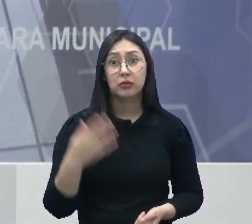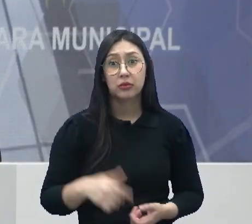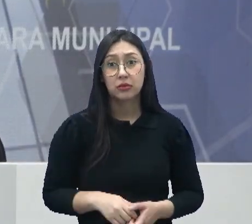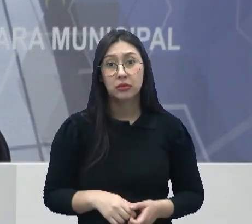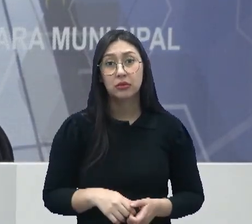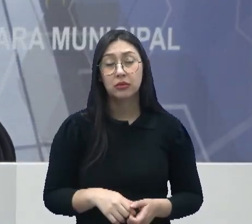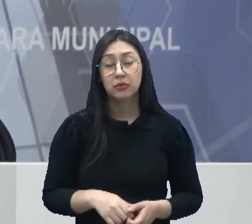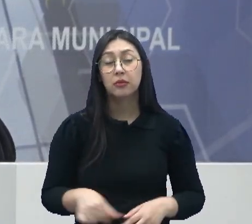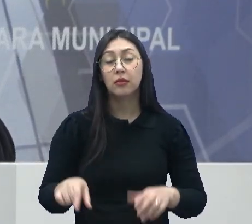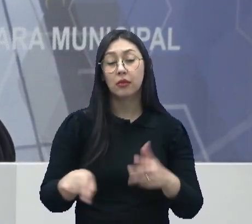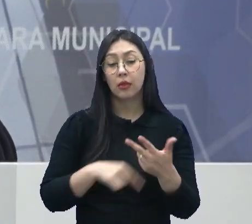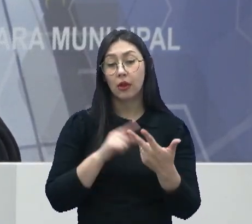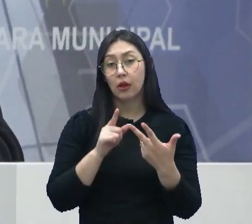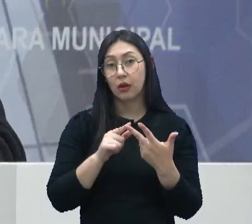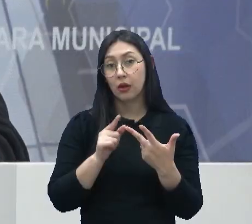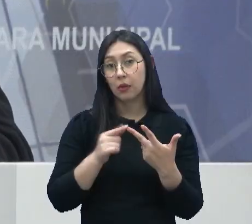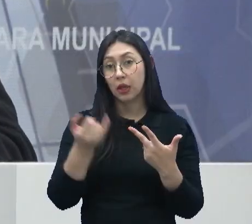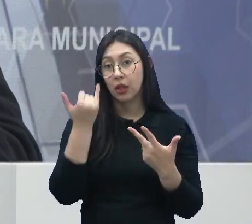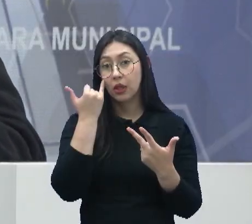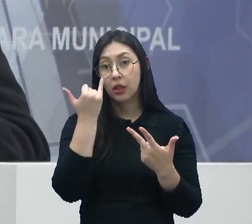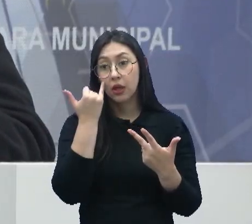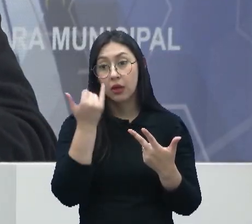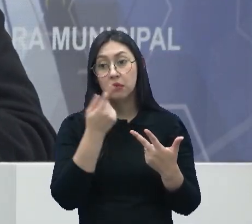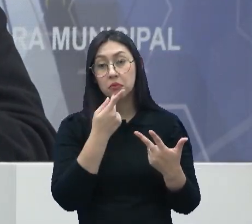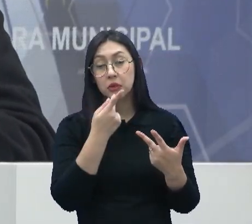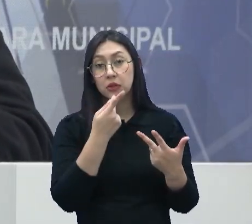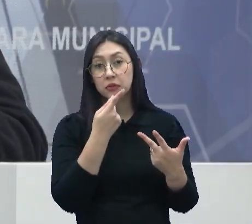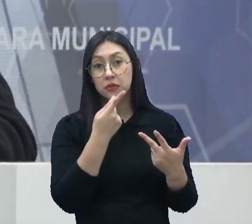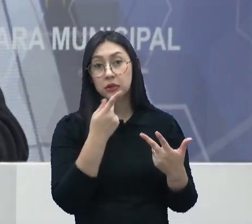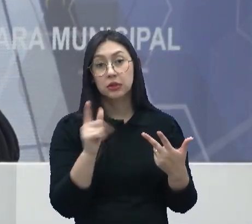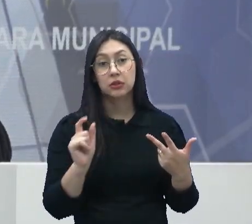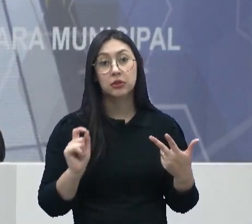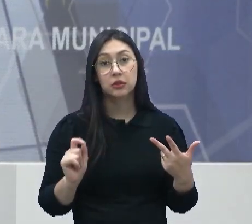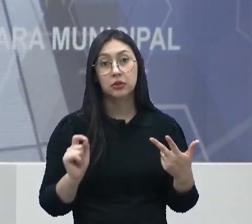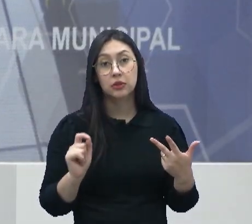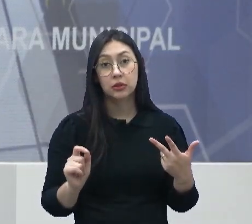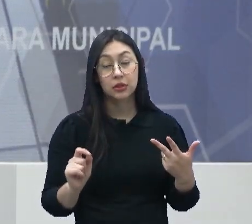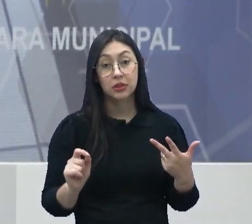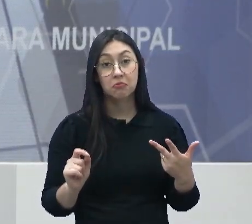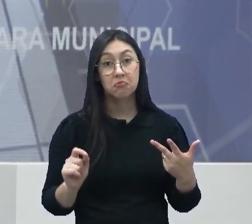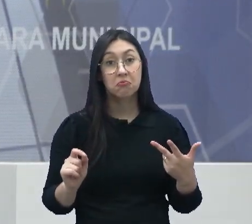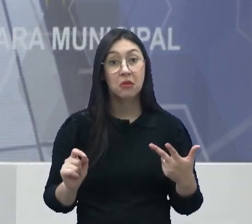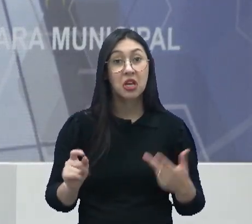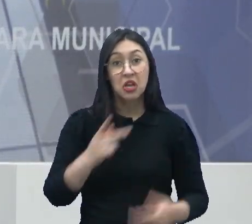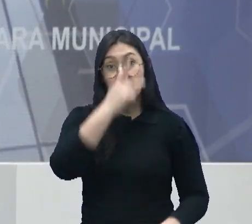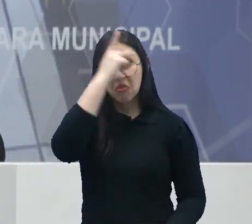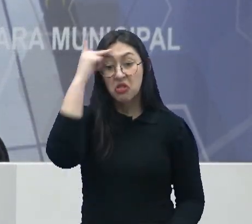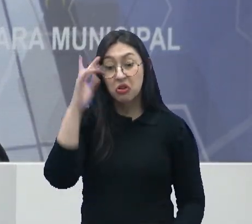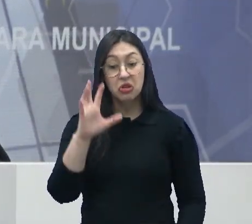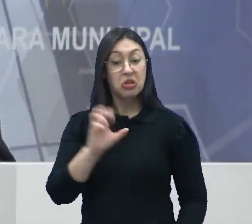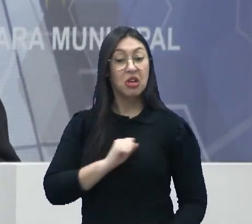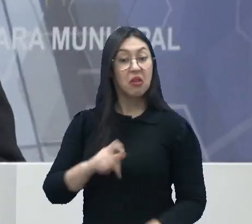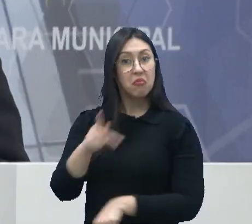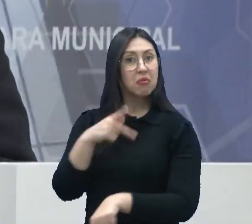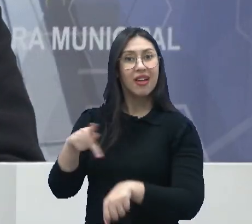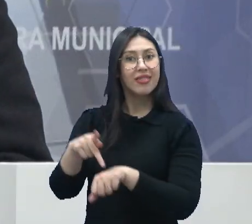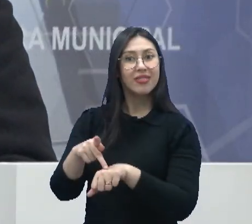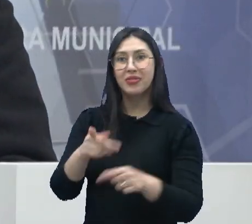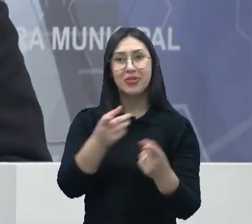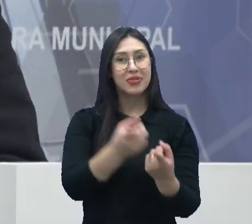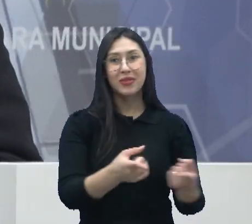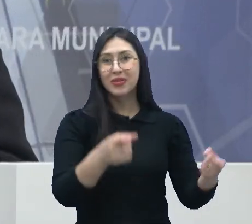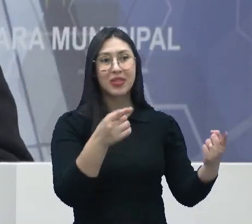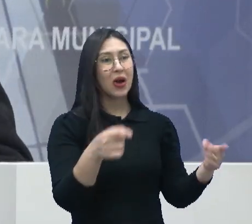aqui também uma outra informação que foi dada agora, de que patriota que ama o Brasil não se alia aos